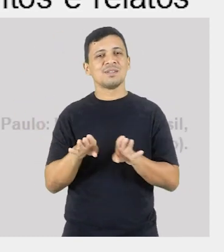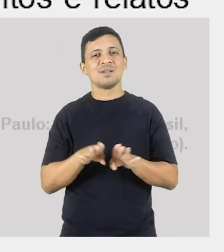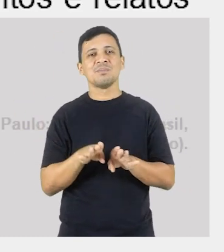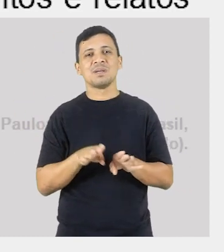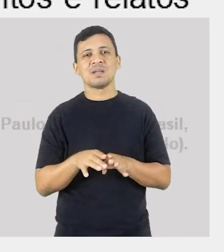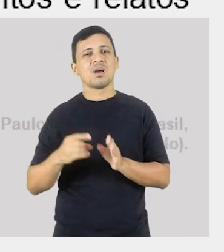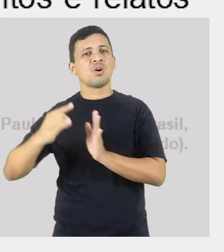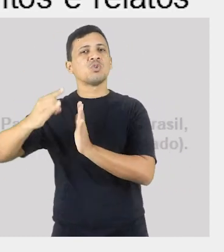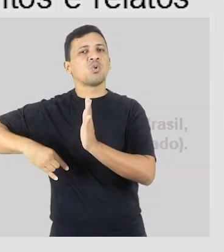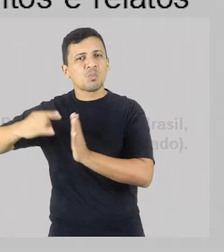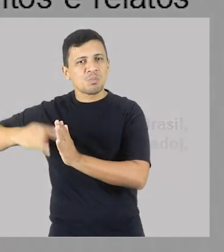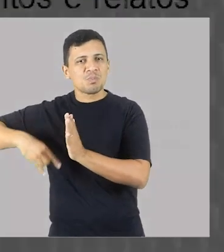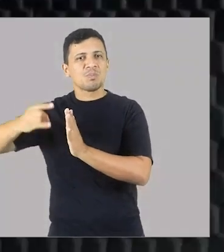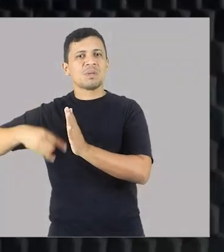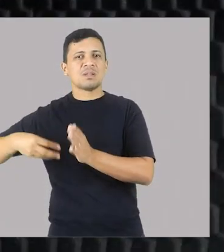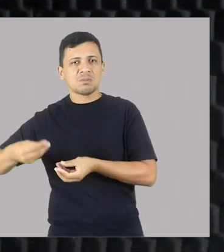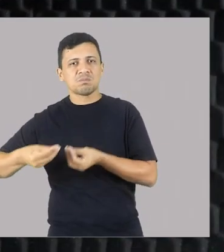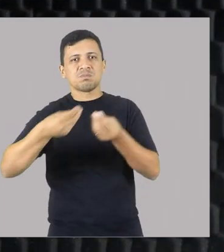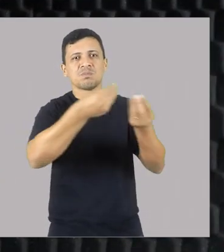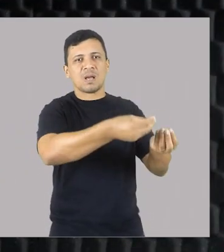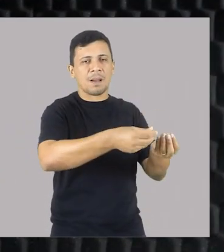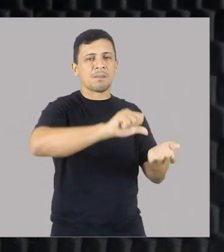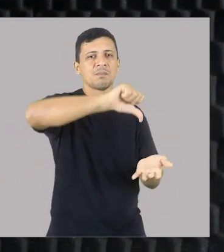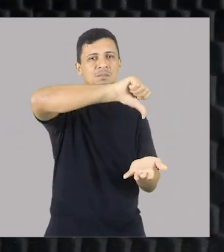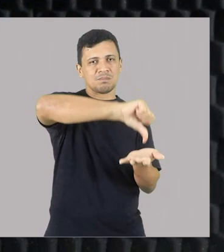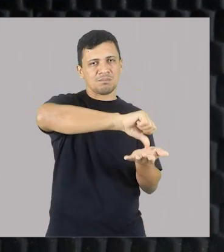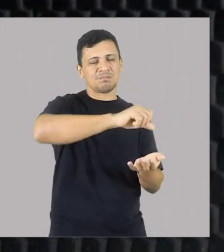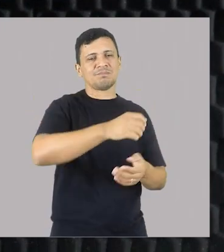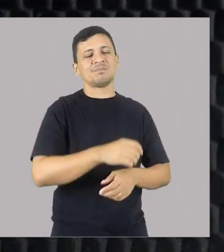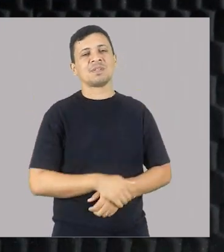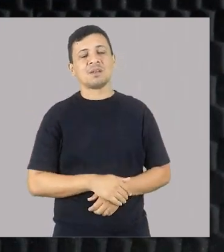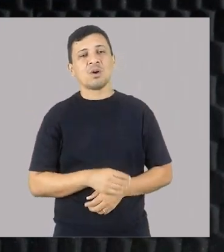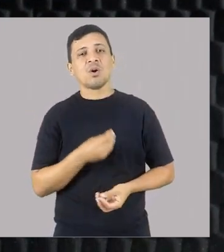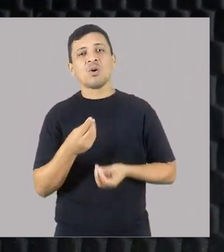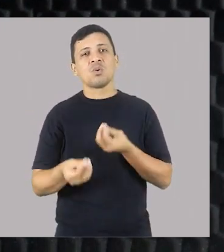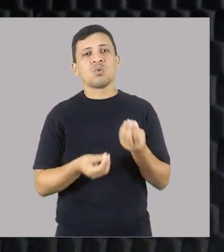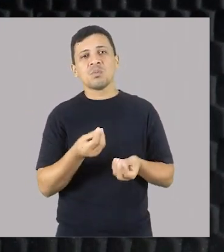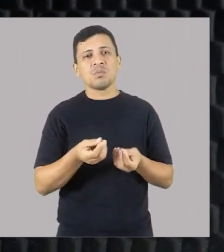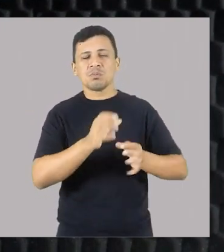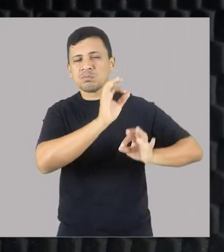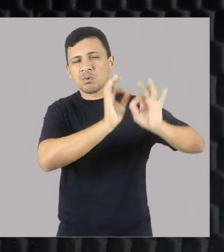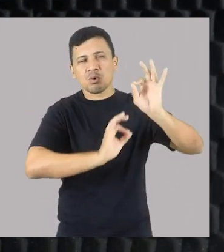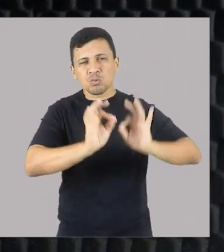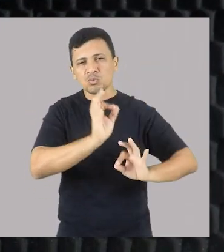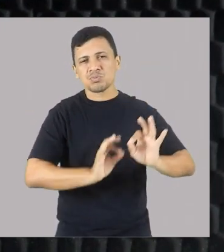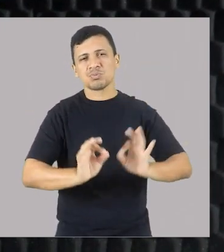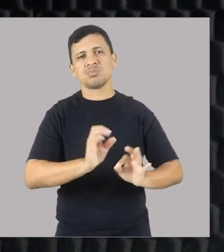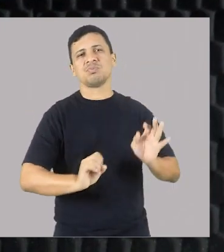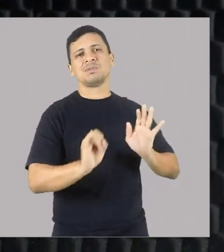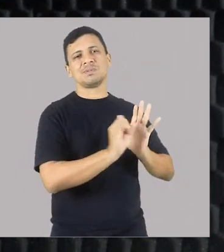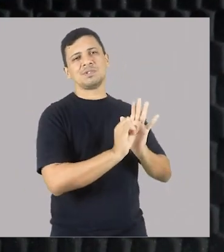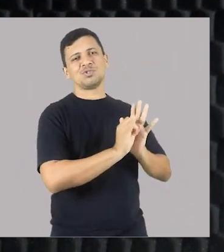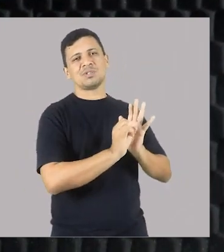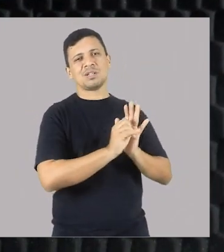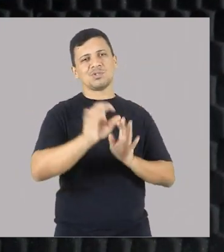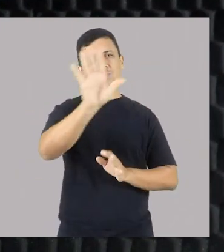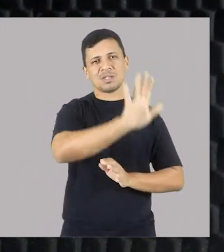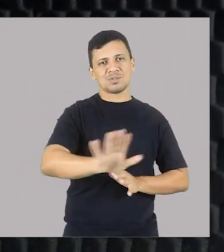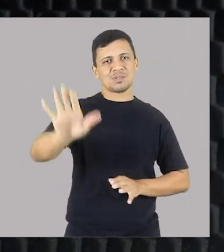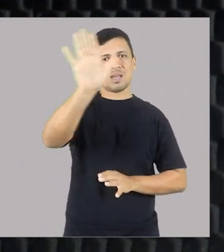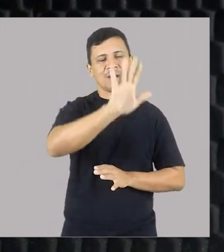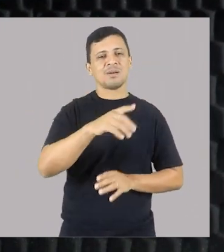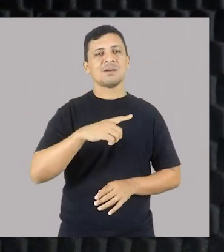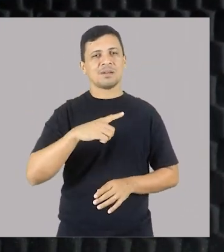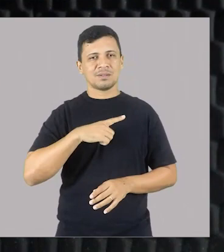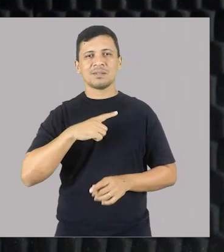enviariam documentos e relatos regionais para a capital, para justamente se construir uma identidade nacional, que essa foi uma preocupação que